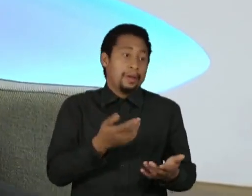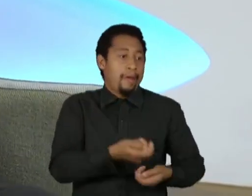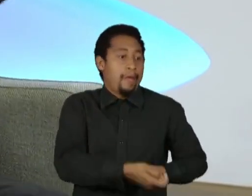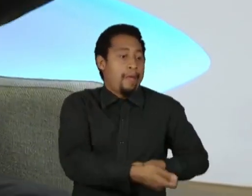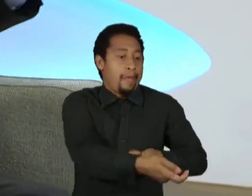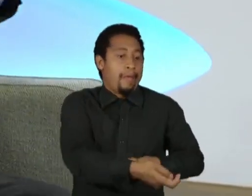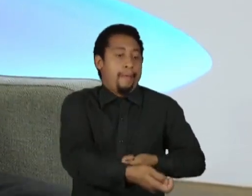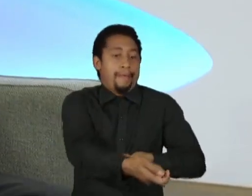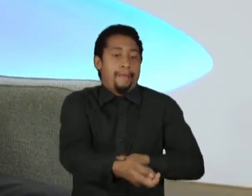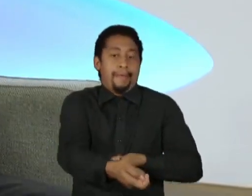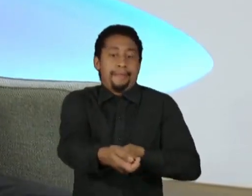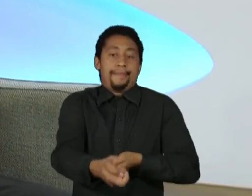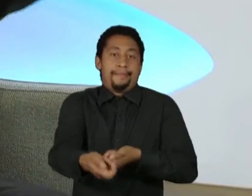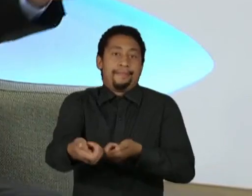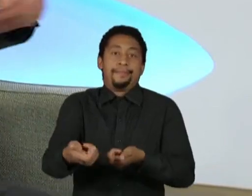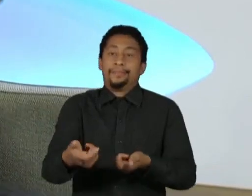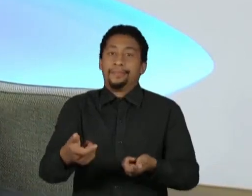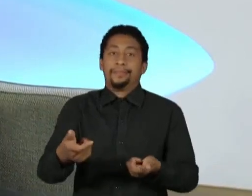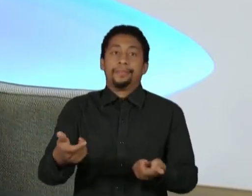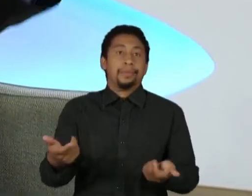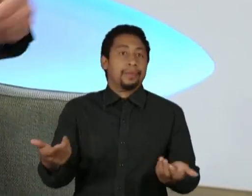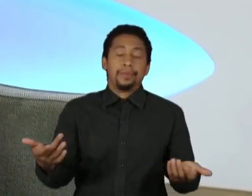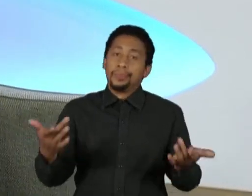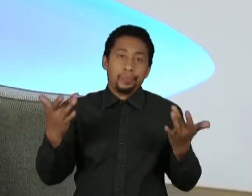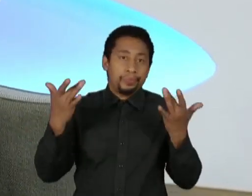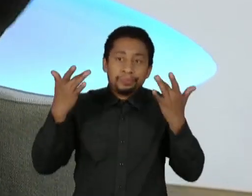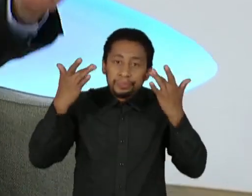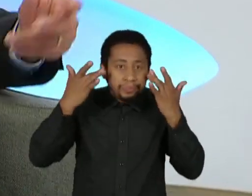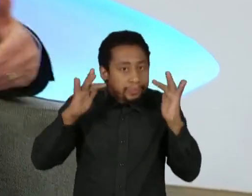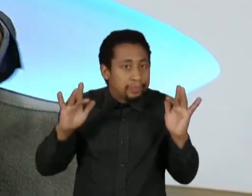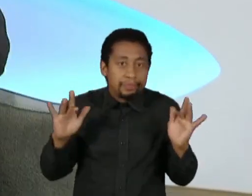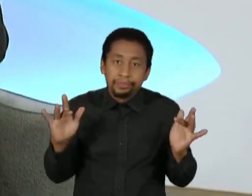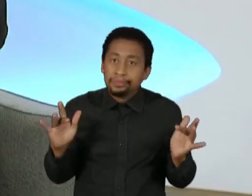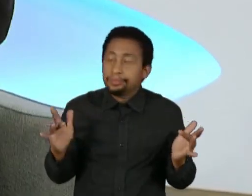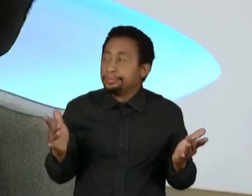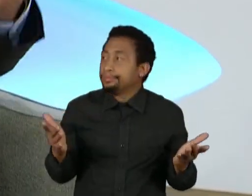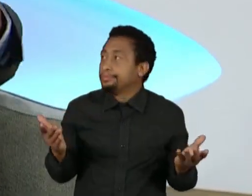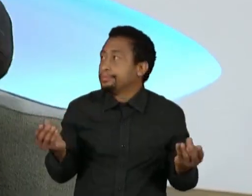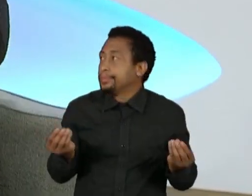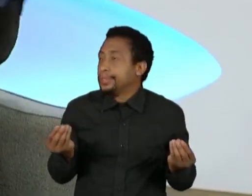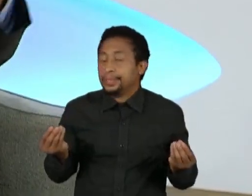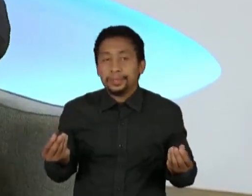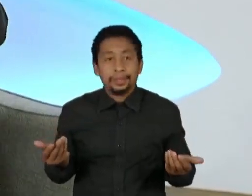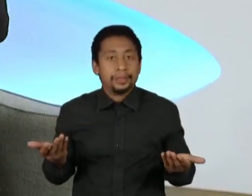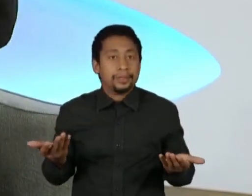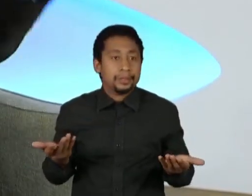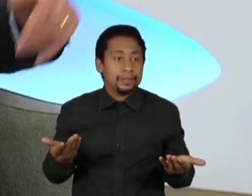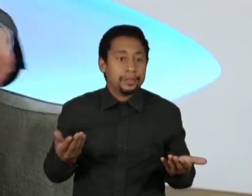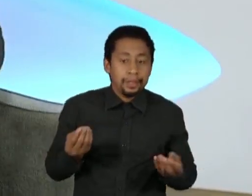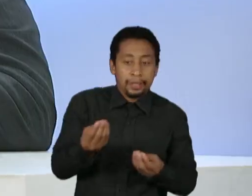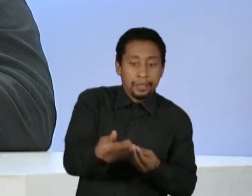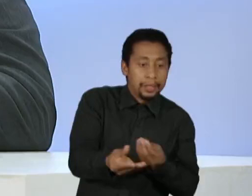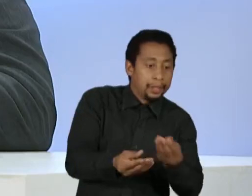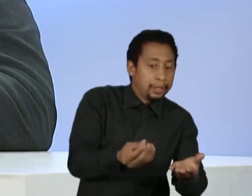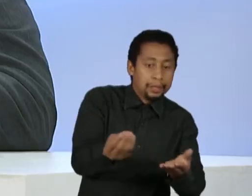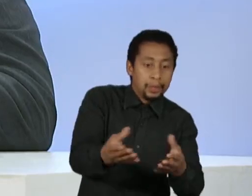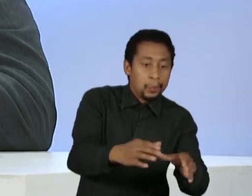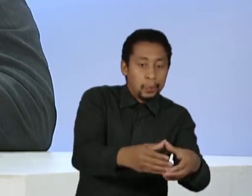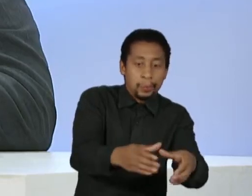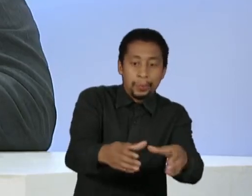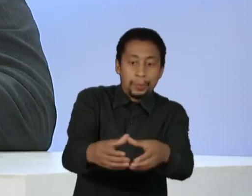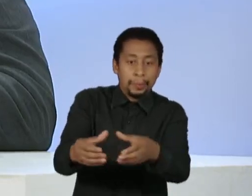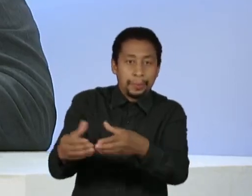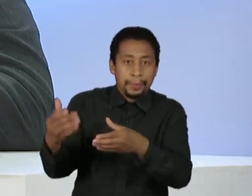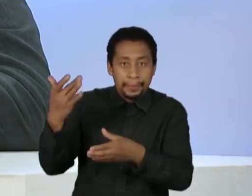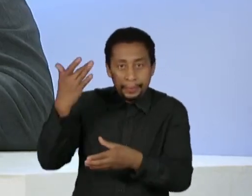subsídios que todos que ninguém sabe bem o que que é dado a cada grupo nós tivemos já